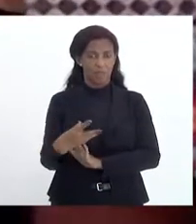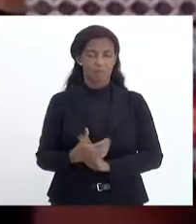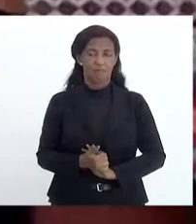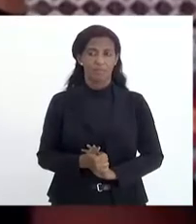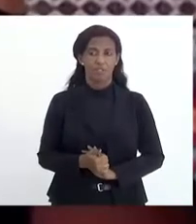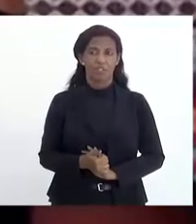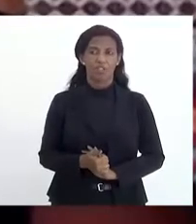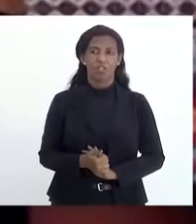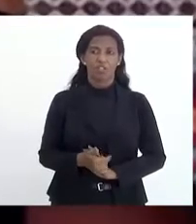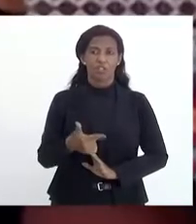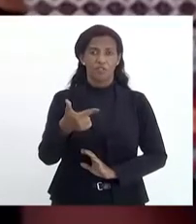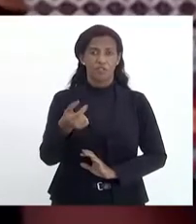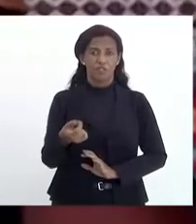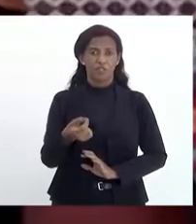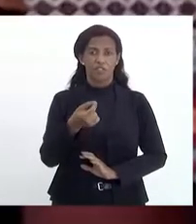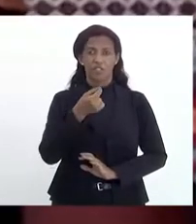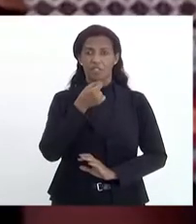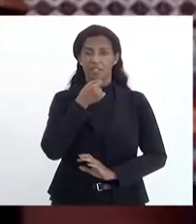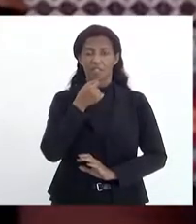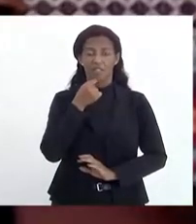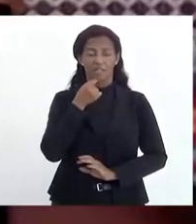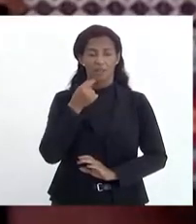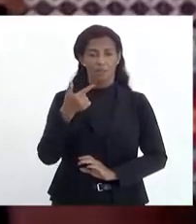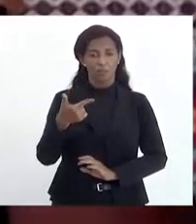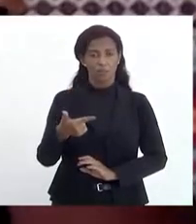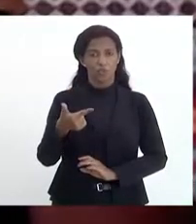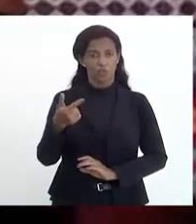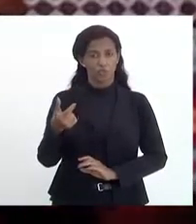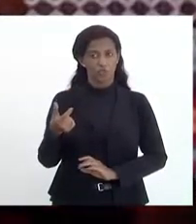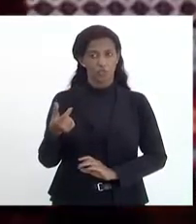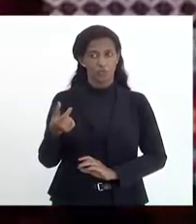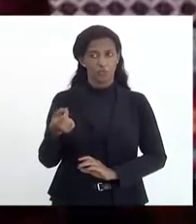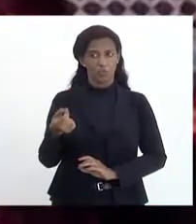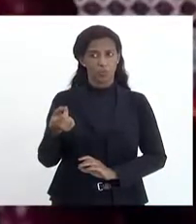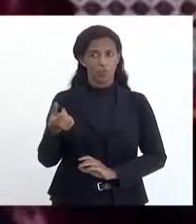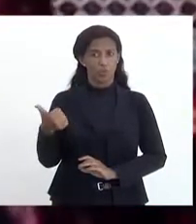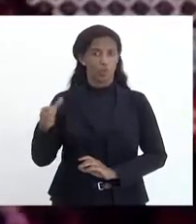8.113, de 20 de